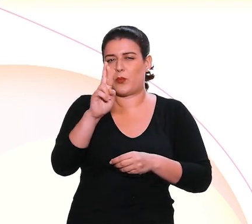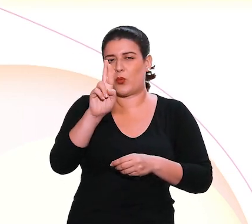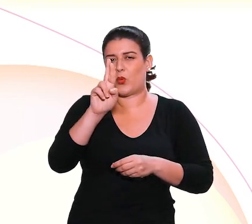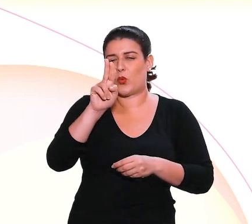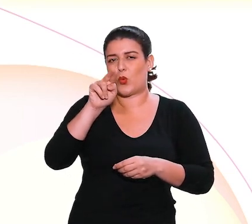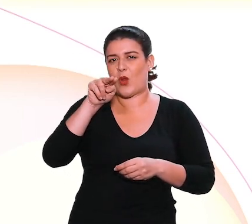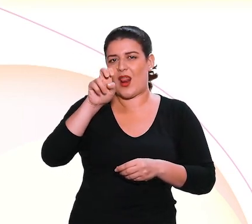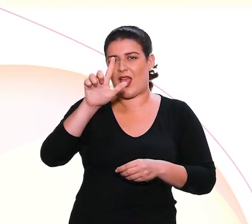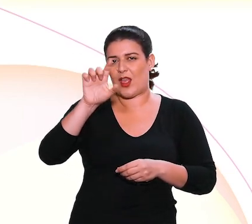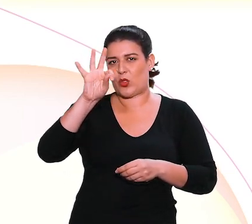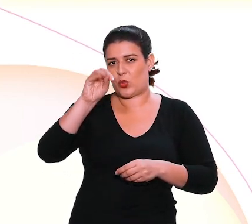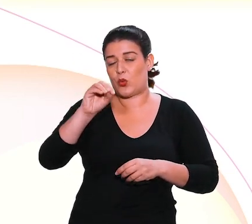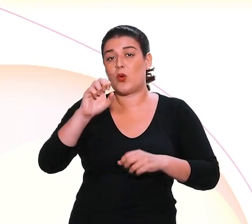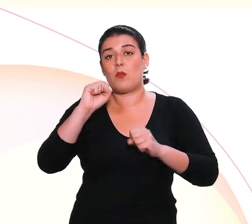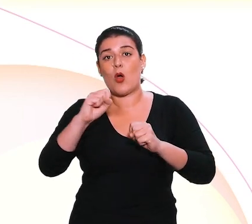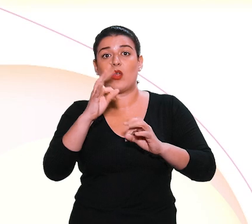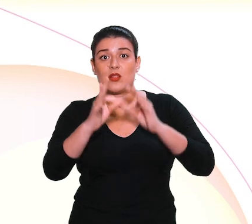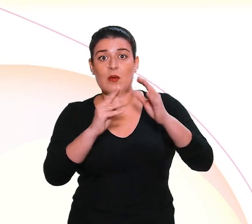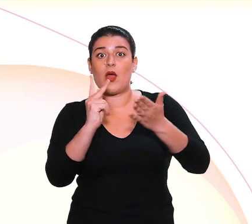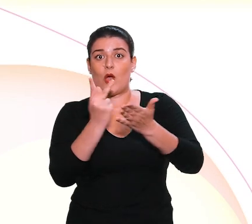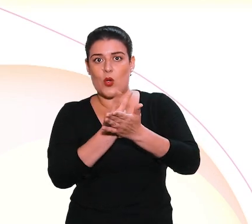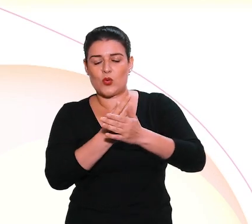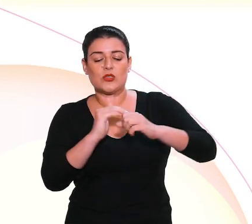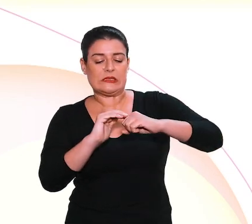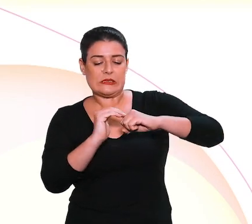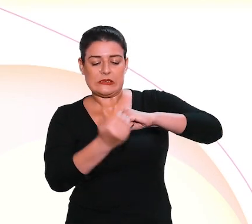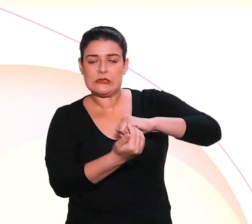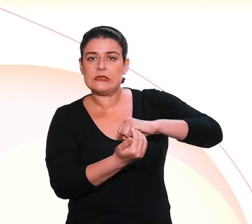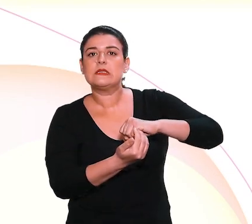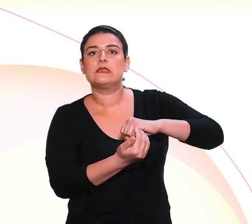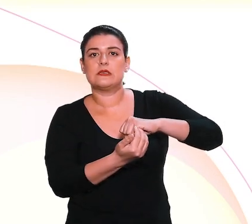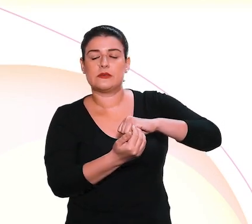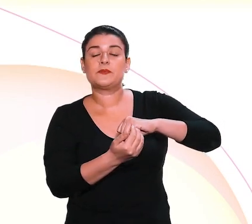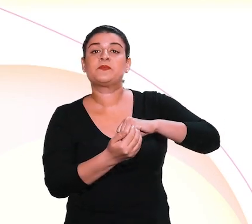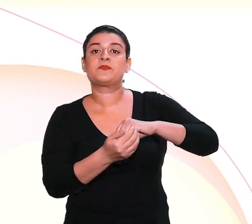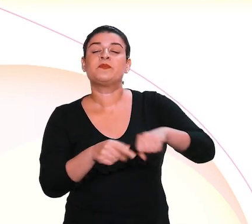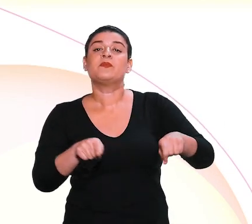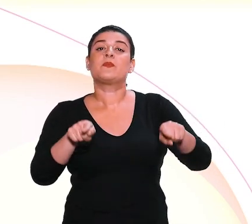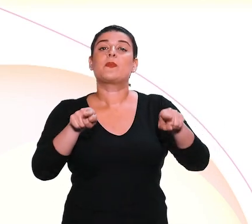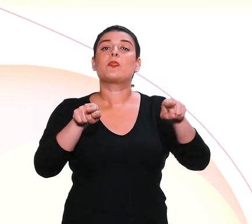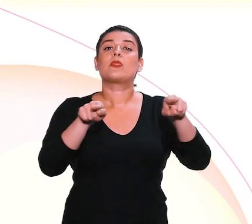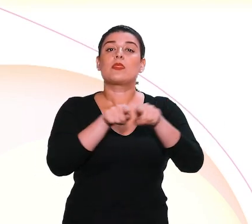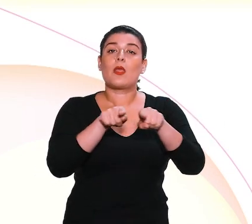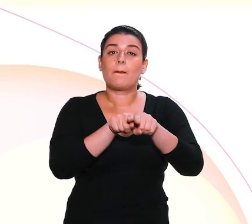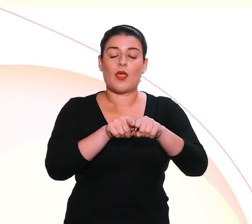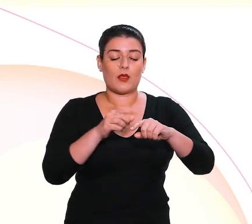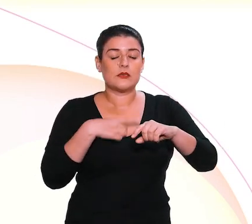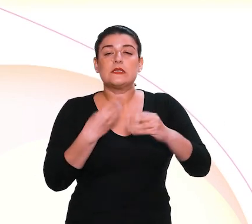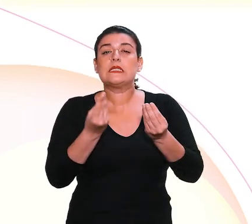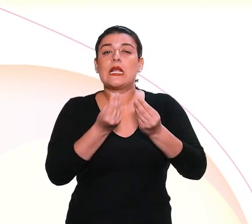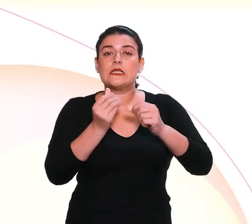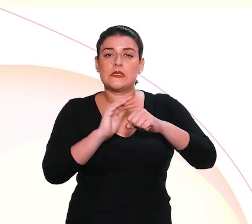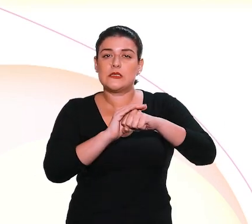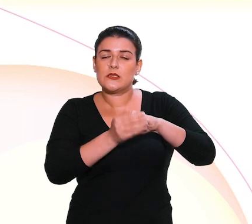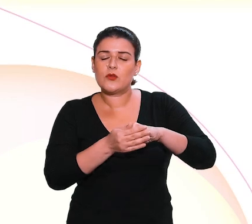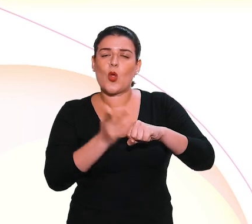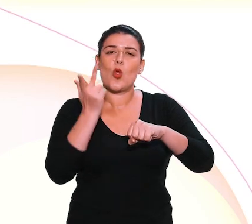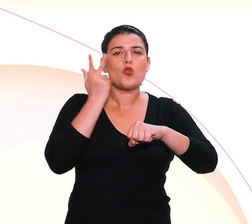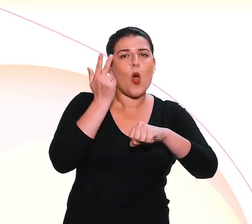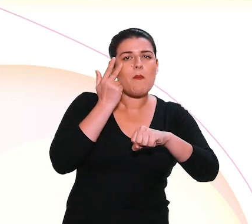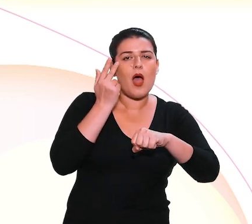inclusive, uma osteomielite. Eu já recebi paciente assim com osteomielite pós-amputação. A sensibilidade dessa área, se ela está